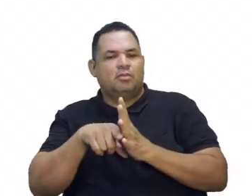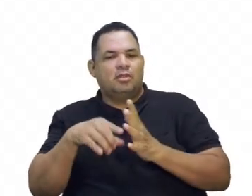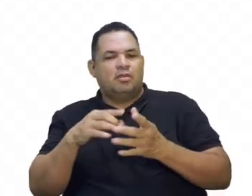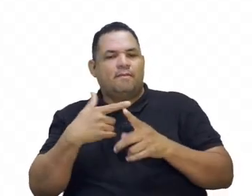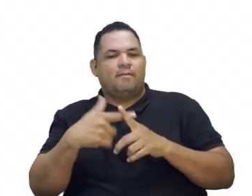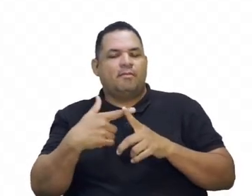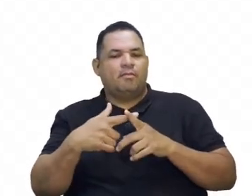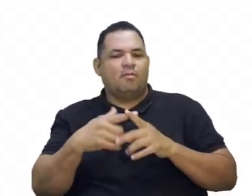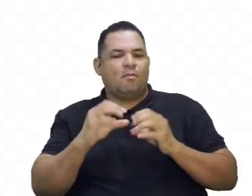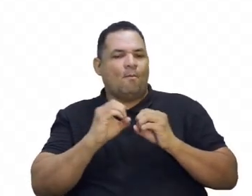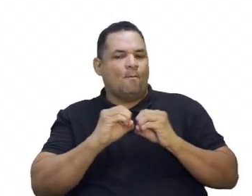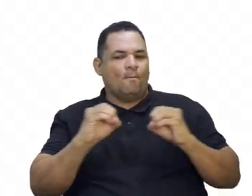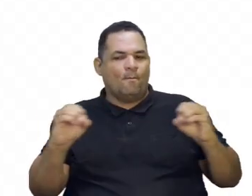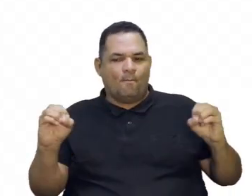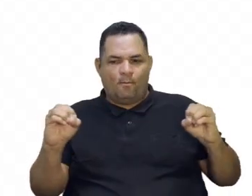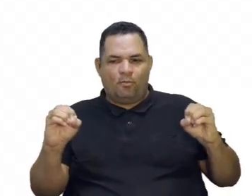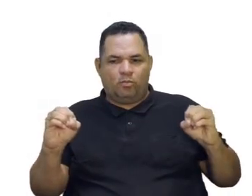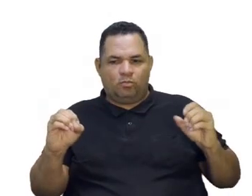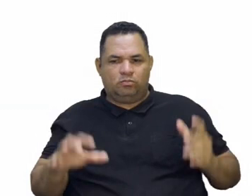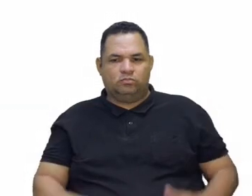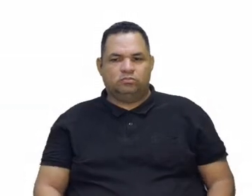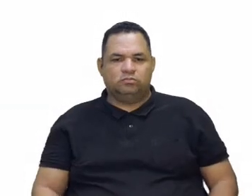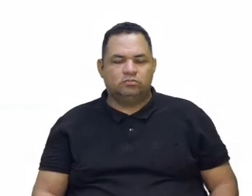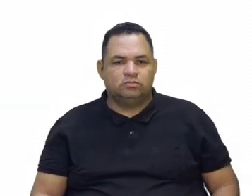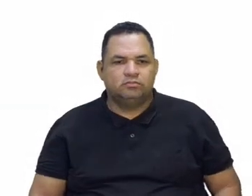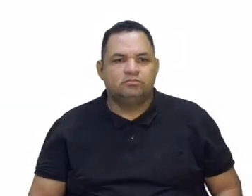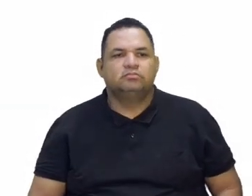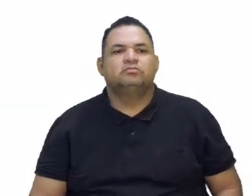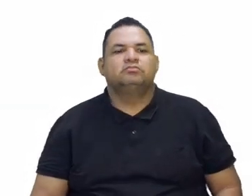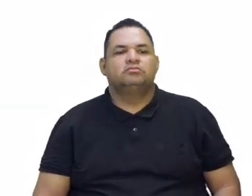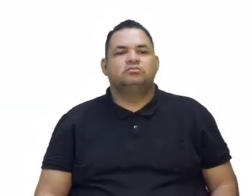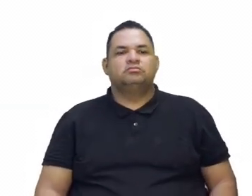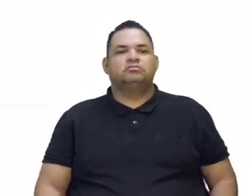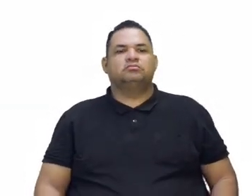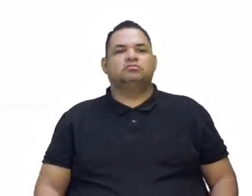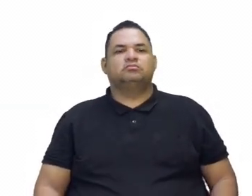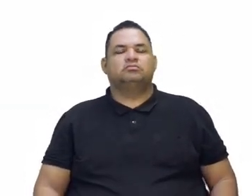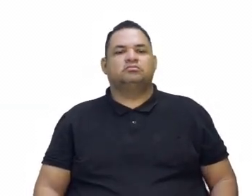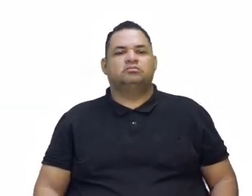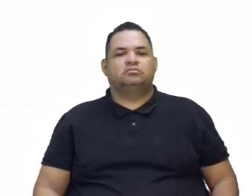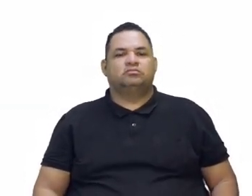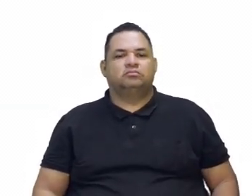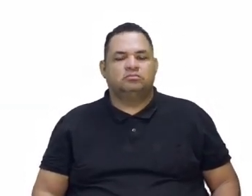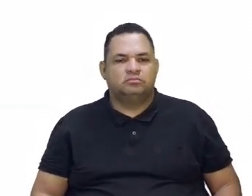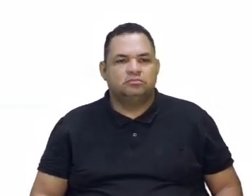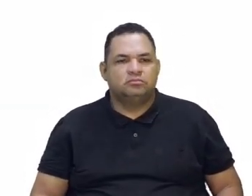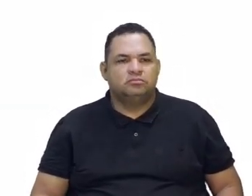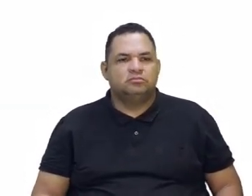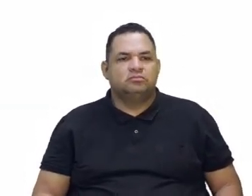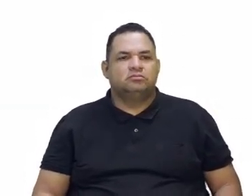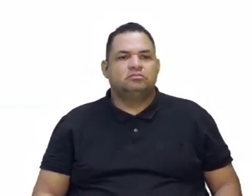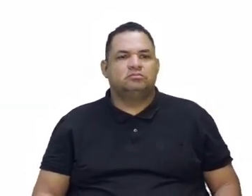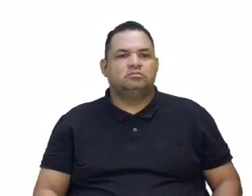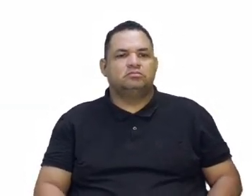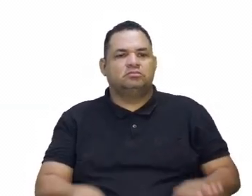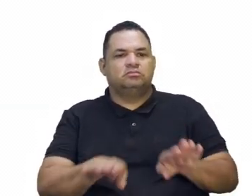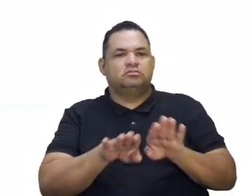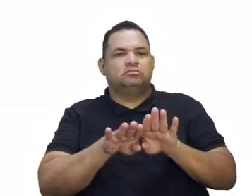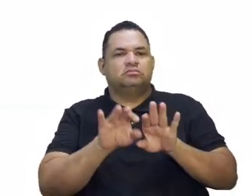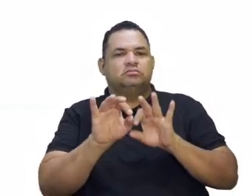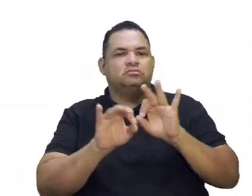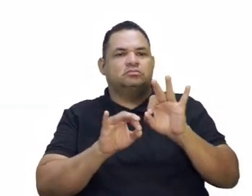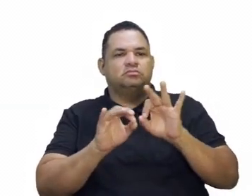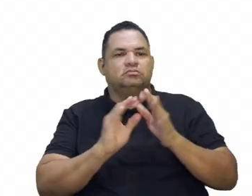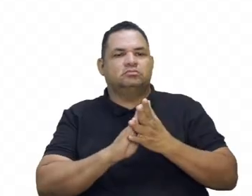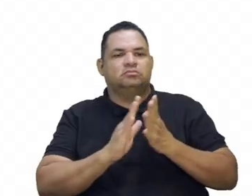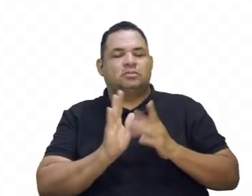uma carga anularia a outra. Já o nosso querido Rutherford, ele deu ali como